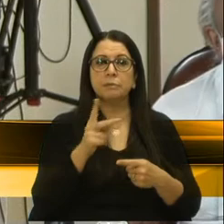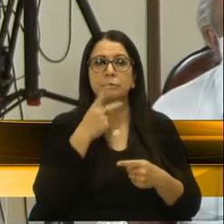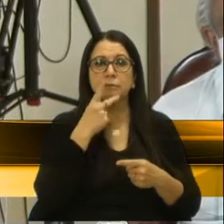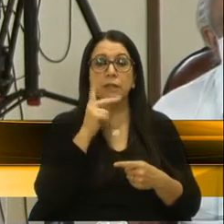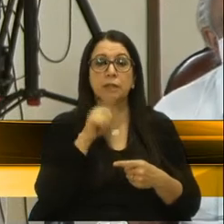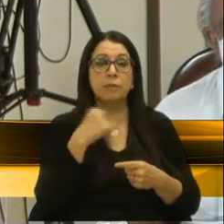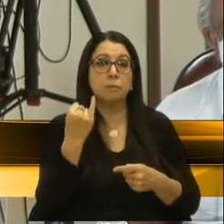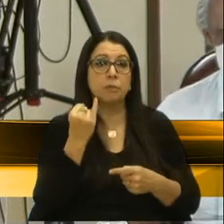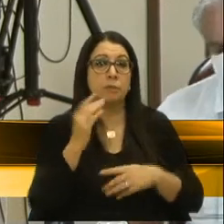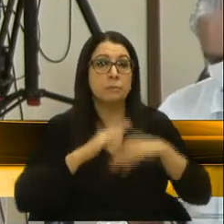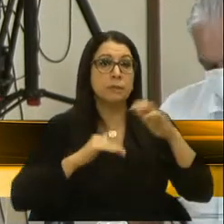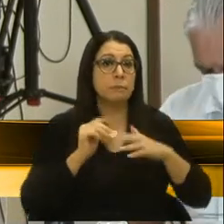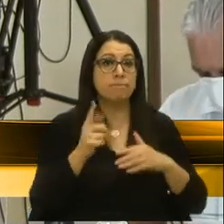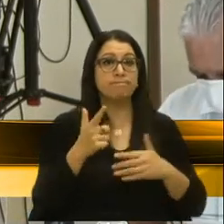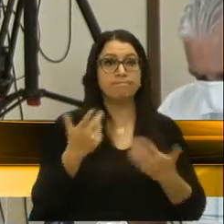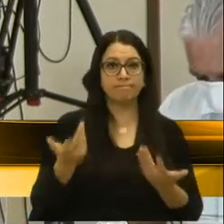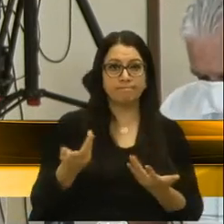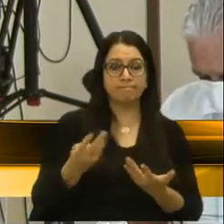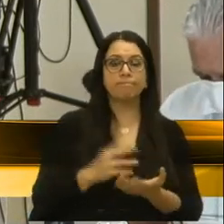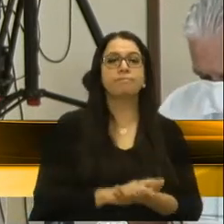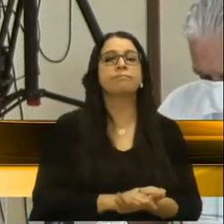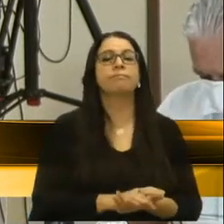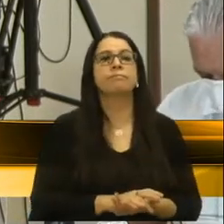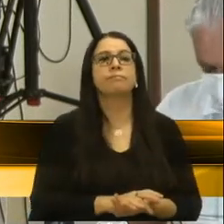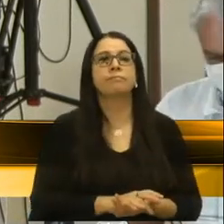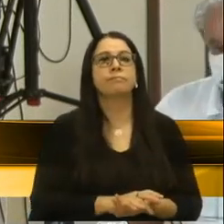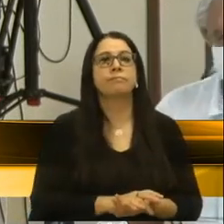na prática não age, né?